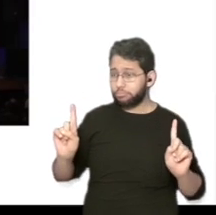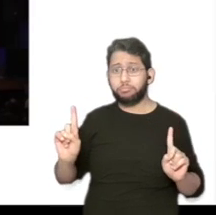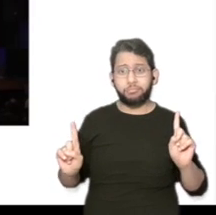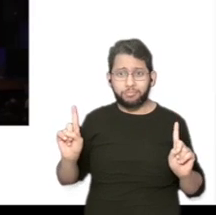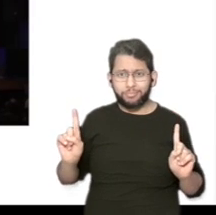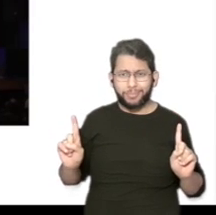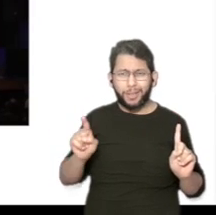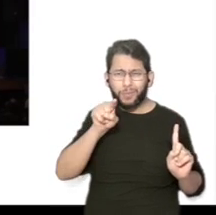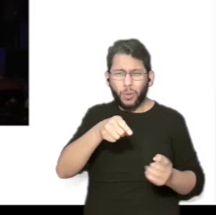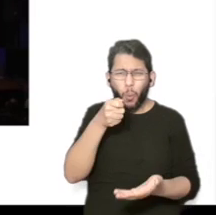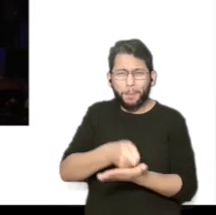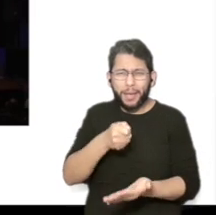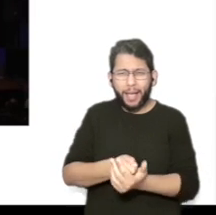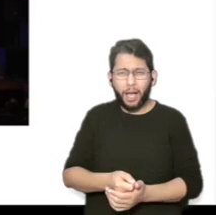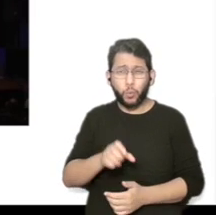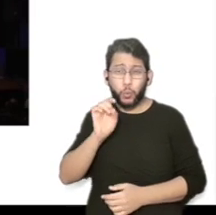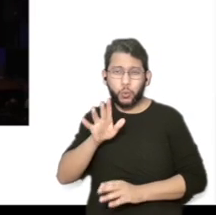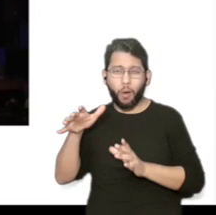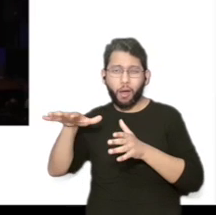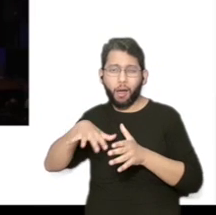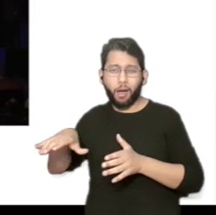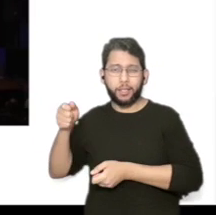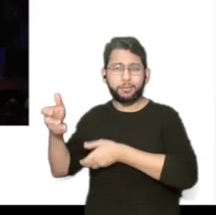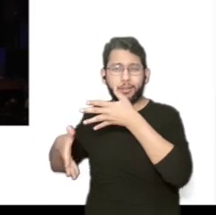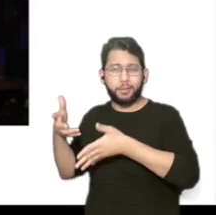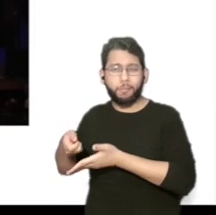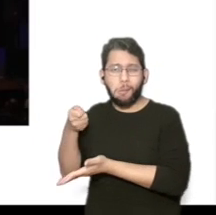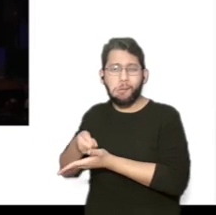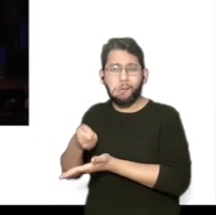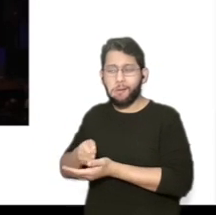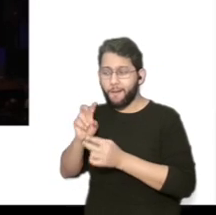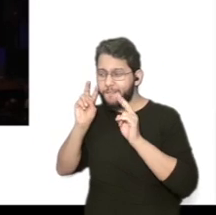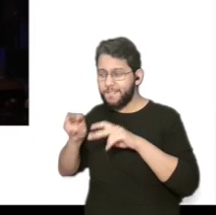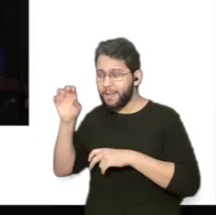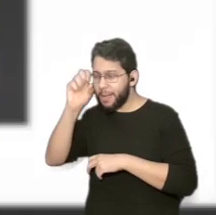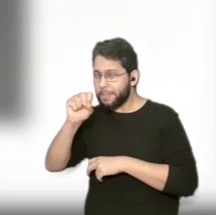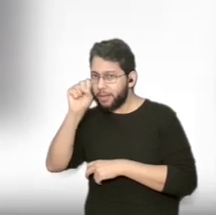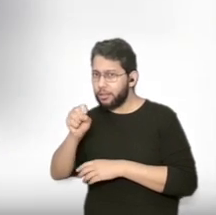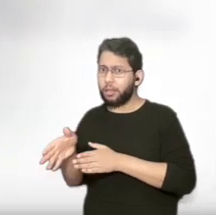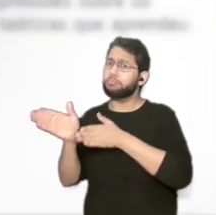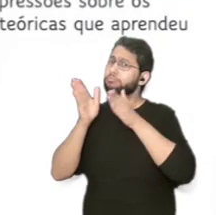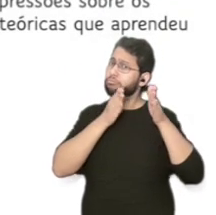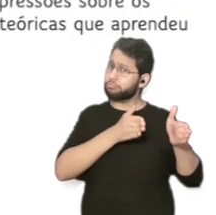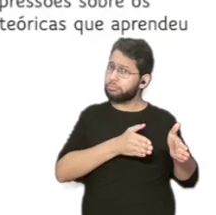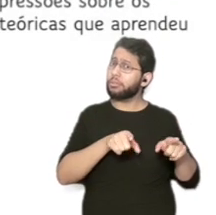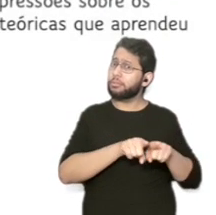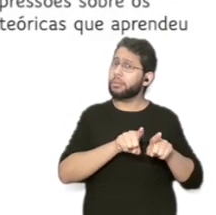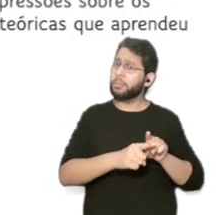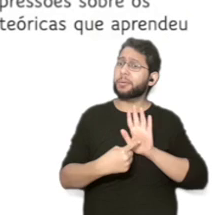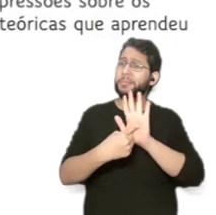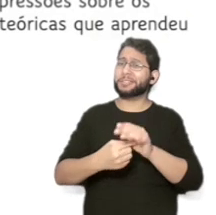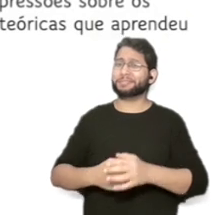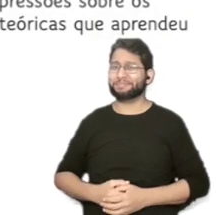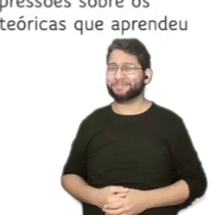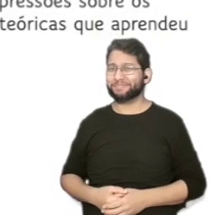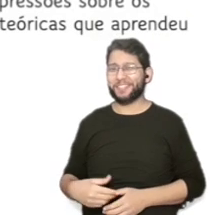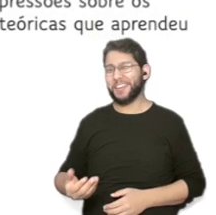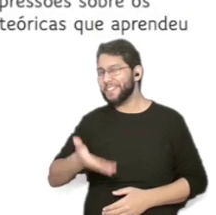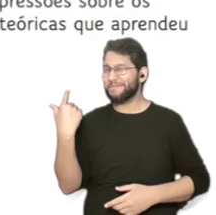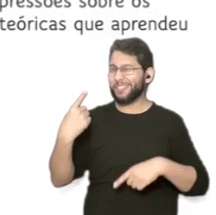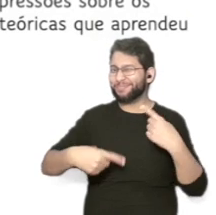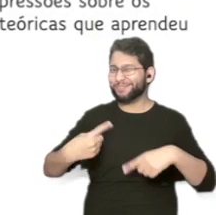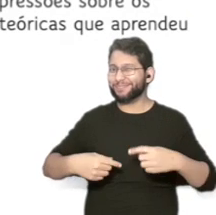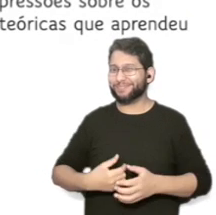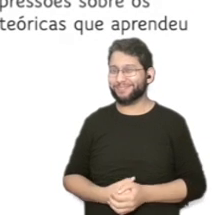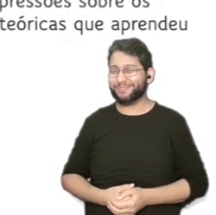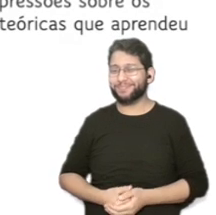uma única visão do surdo, da surdez e das suas abordagens educacionais. Bom, vamos discutir? Agora eu deixo aqui para